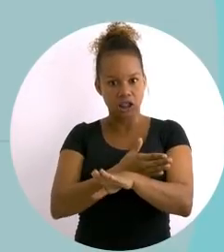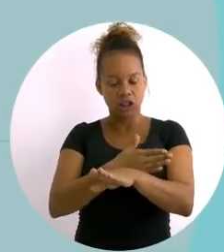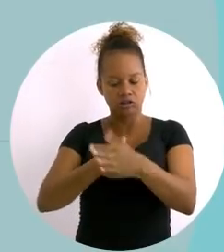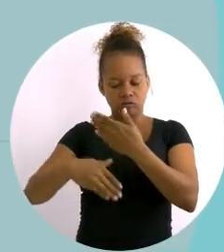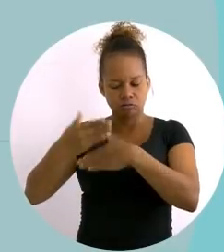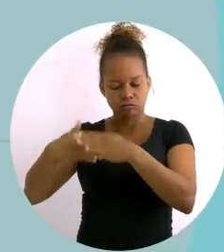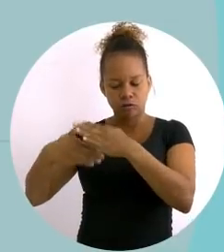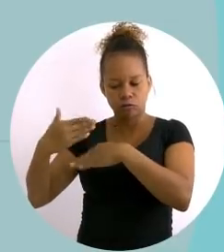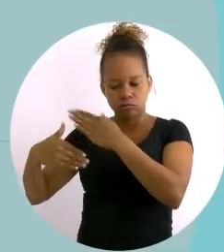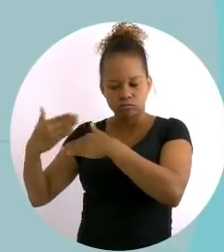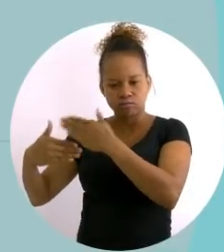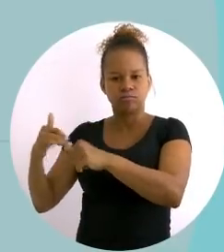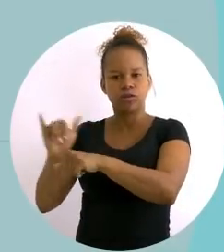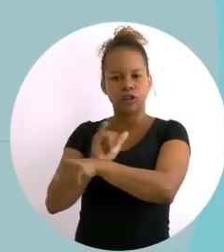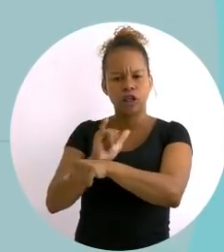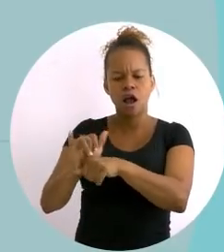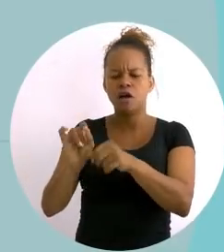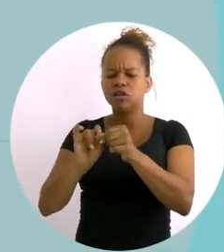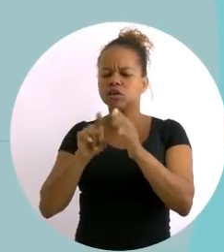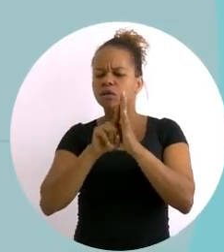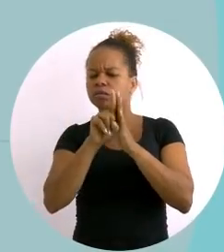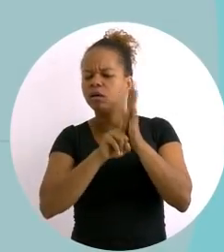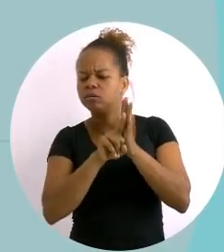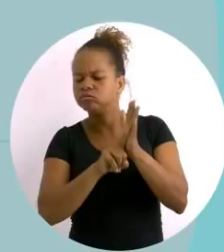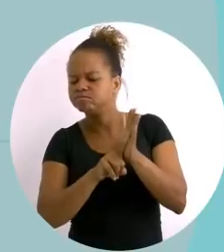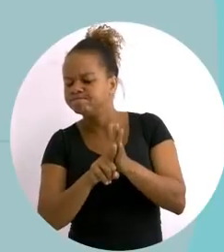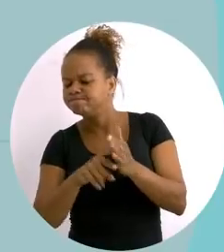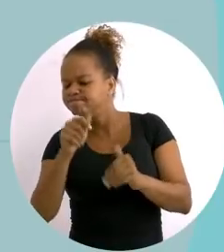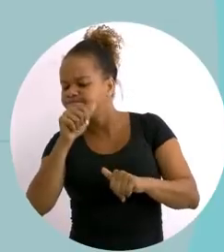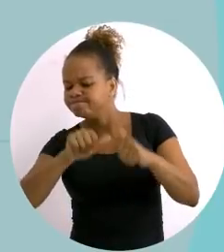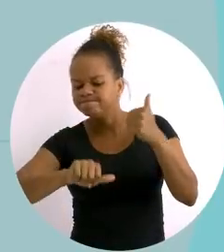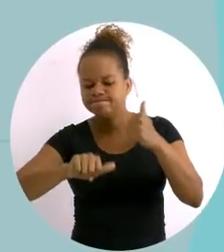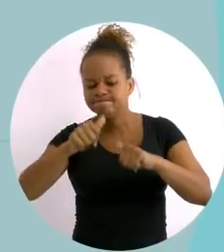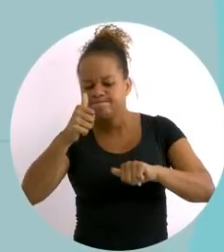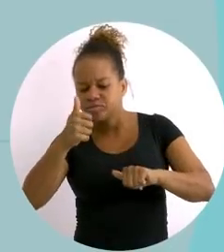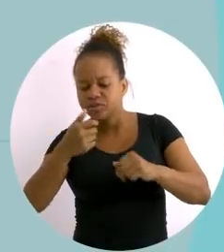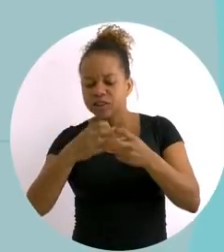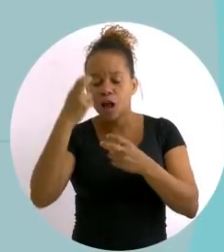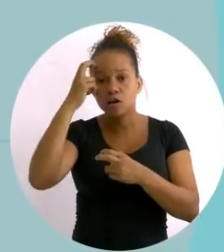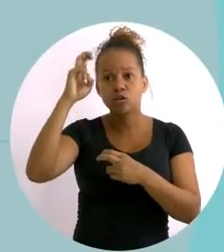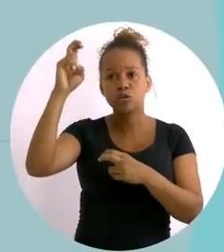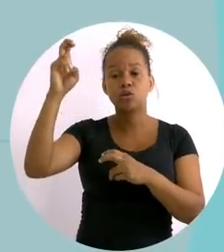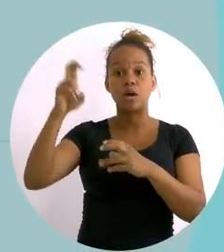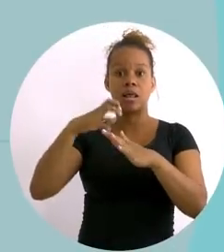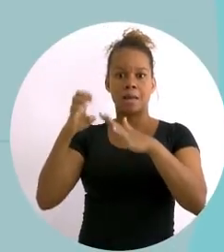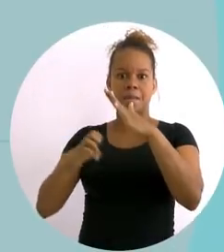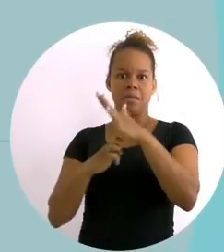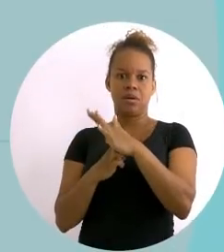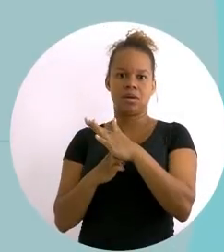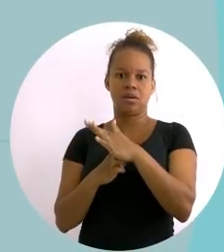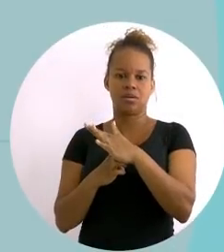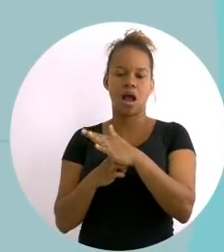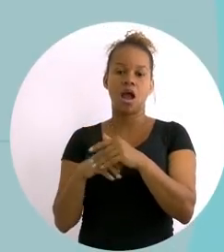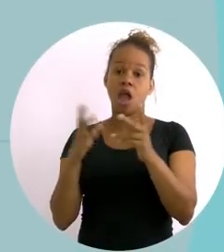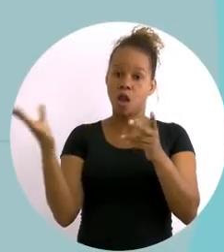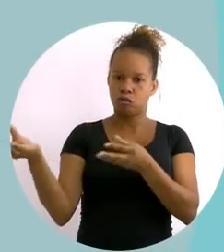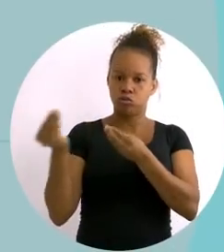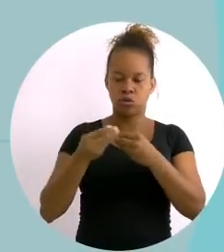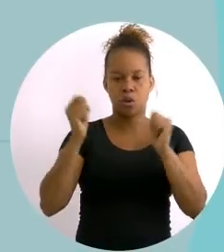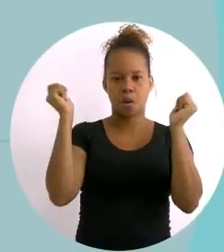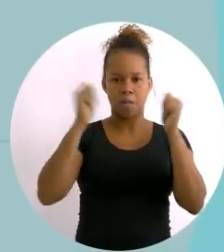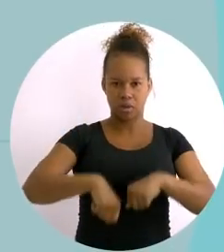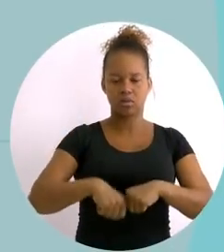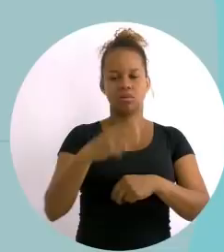estratégias de comunicação, fazer uma análise da cultura daquela empresa, uma análise da cultura organizacional. Eu trouxe na nossa competência,